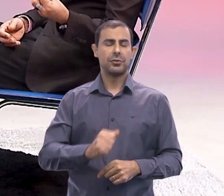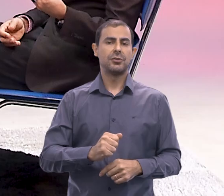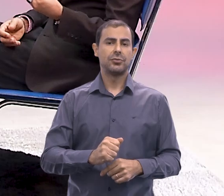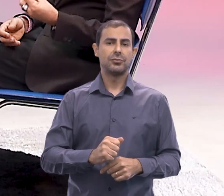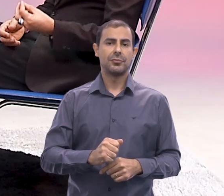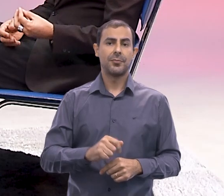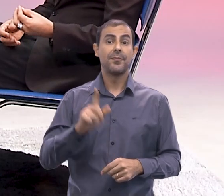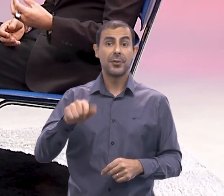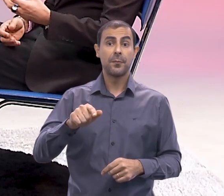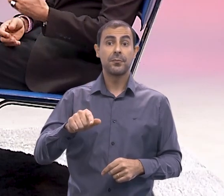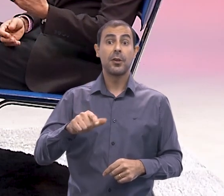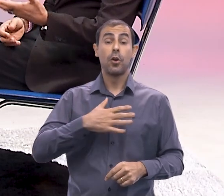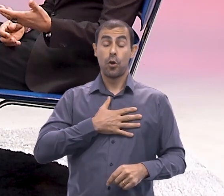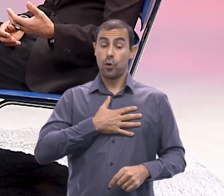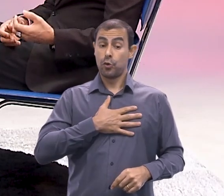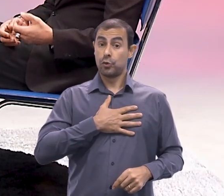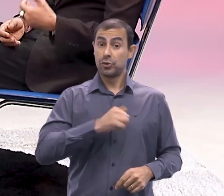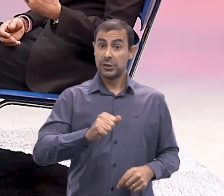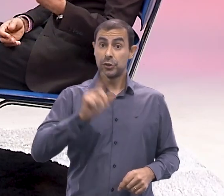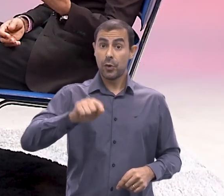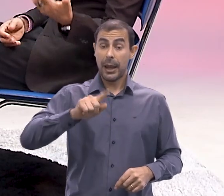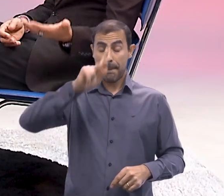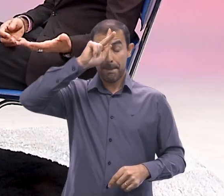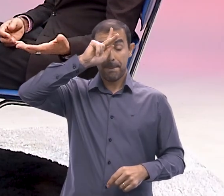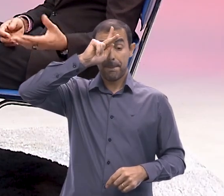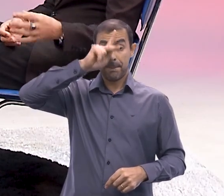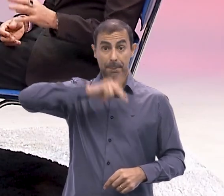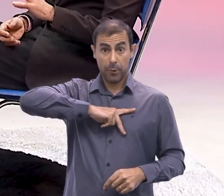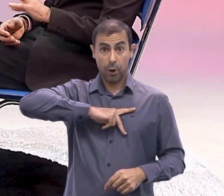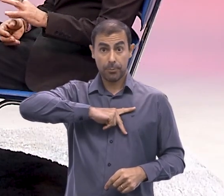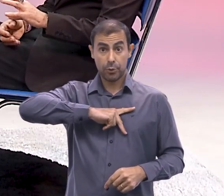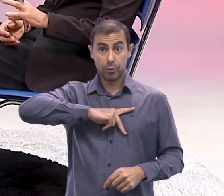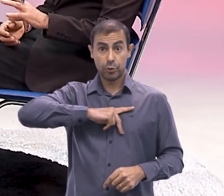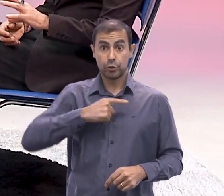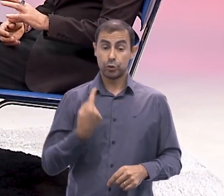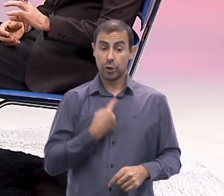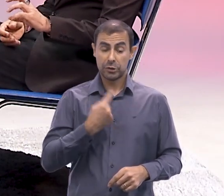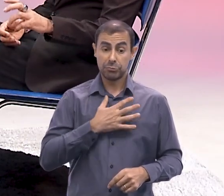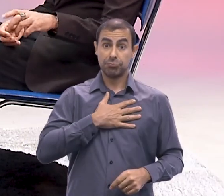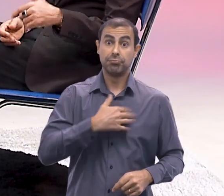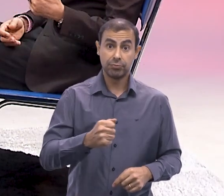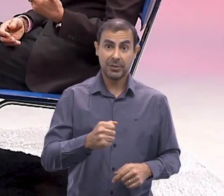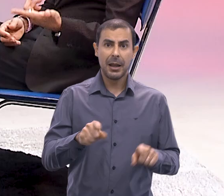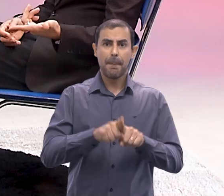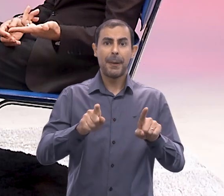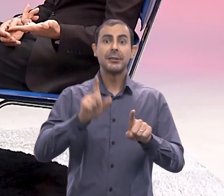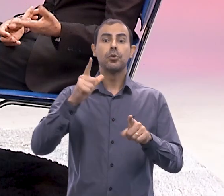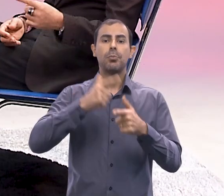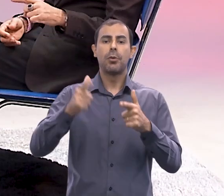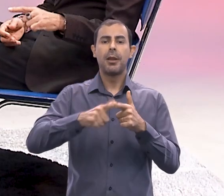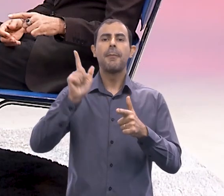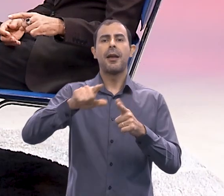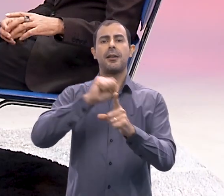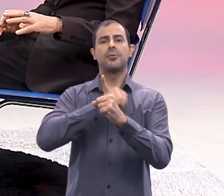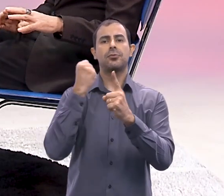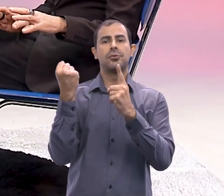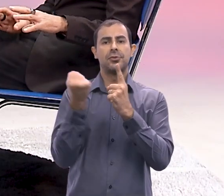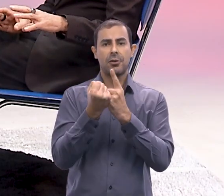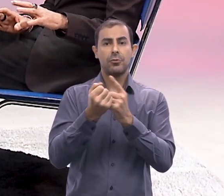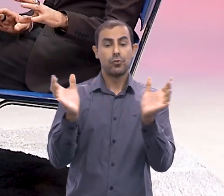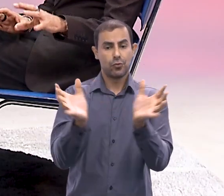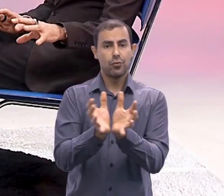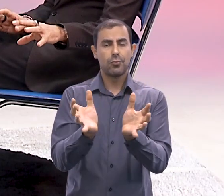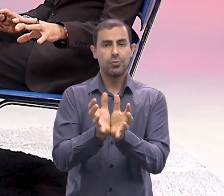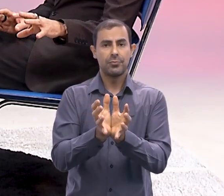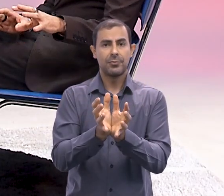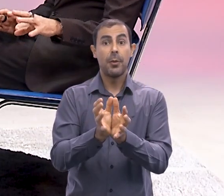individual de uma crise coletiva, como já dizia Durkheim há mais de 100 anos. E a autópsia psicológica ela é muito reveladora para que nós tenhamos